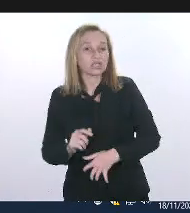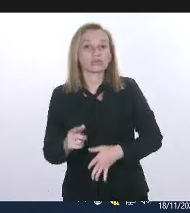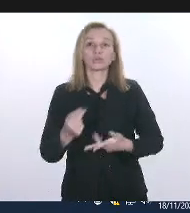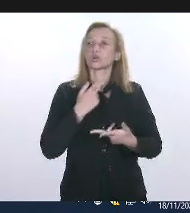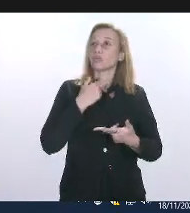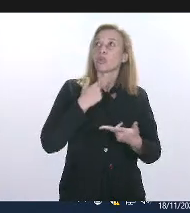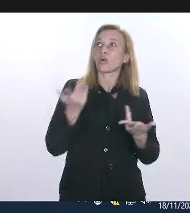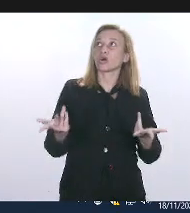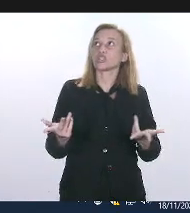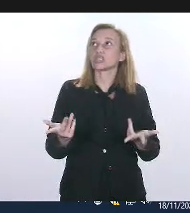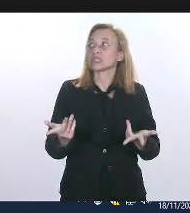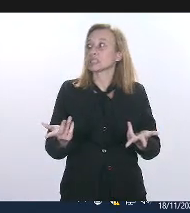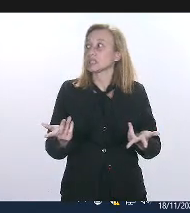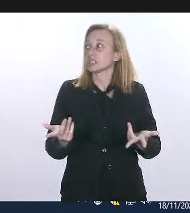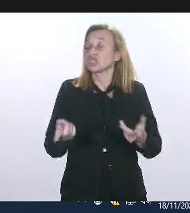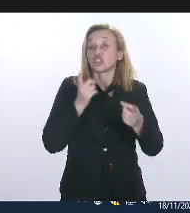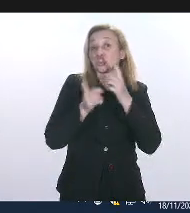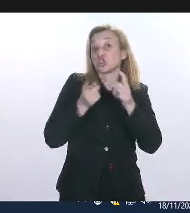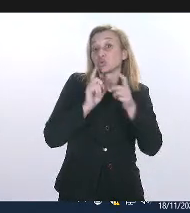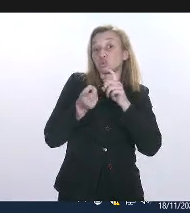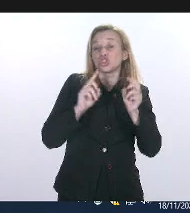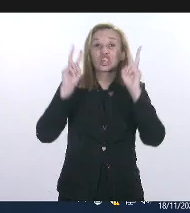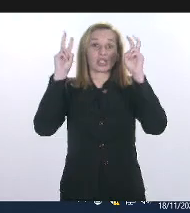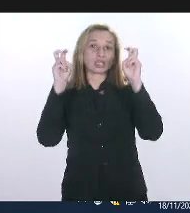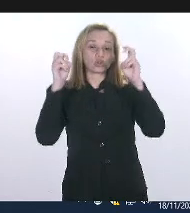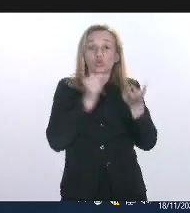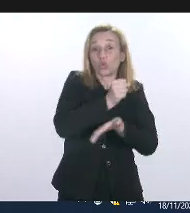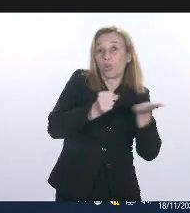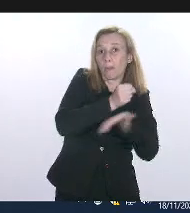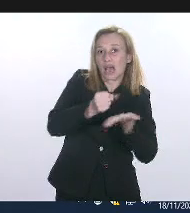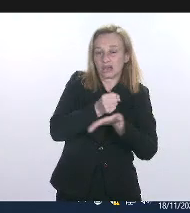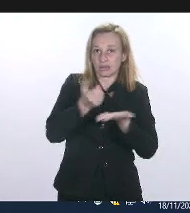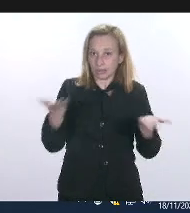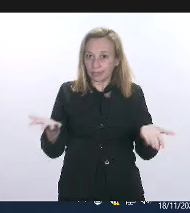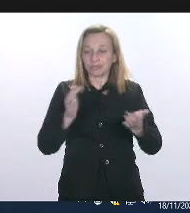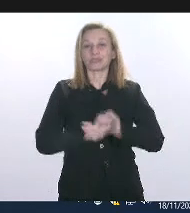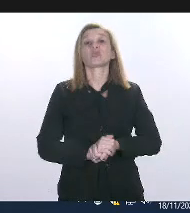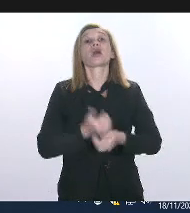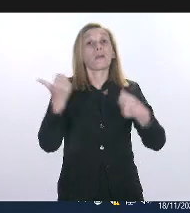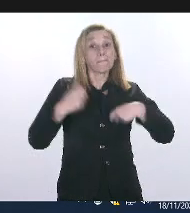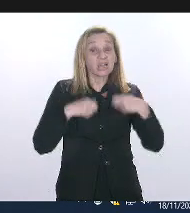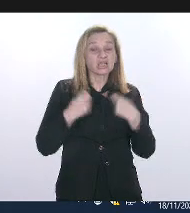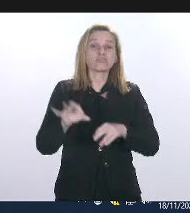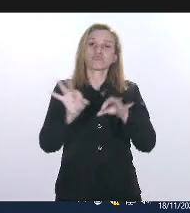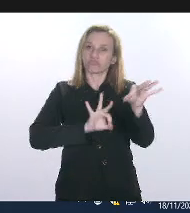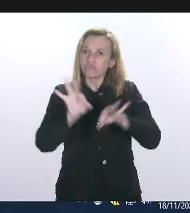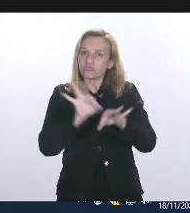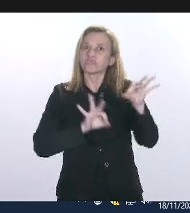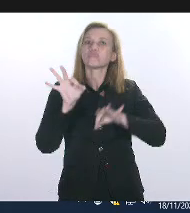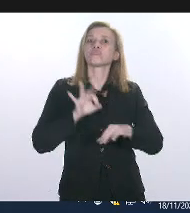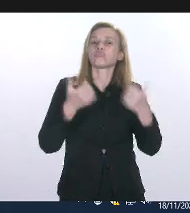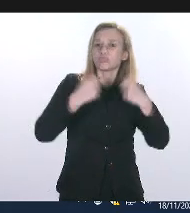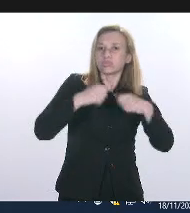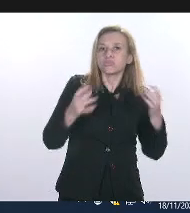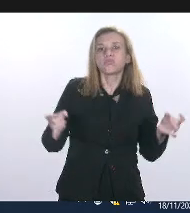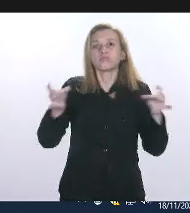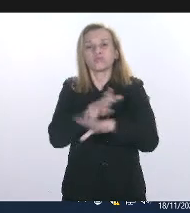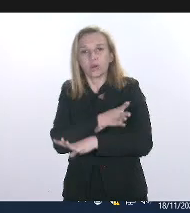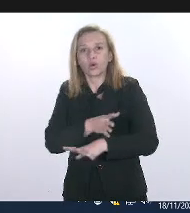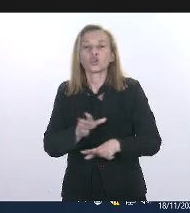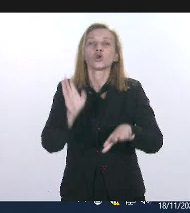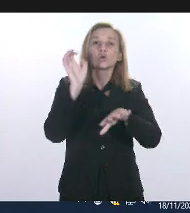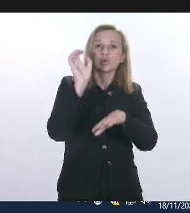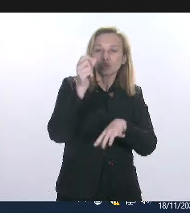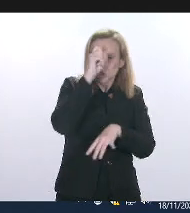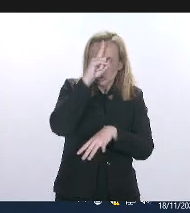não pode mais se dar ao luxo de discutir essa questão com base em histeria. A gente precisa se preparar, precisa estar pronto, os